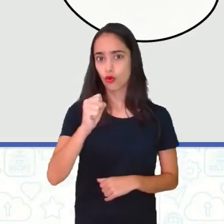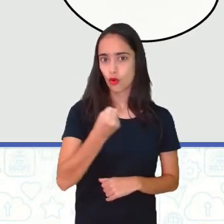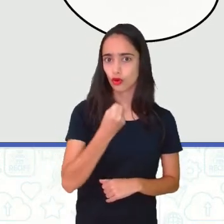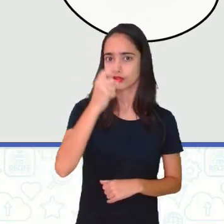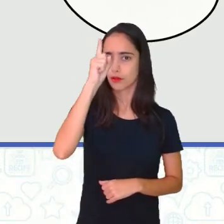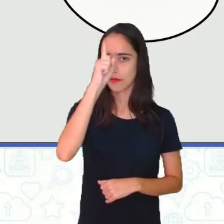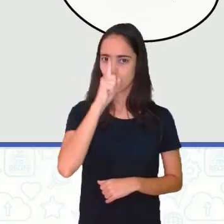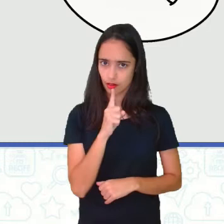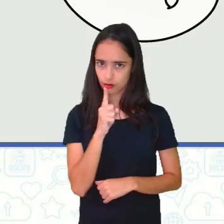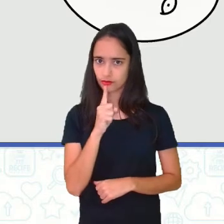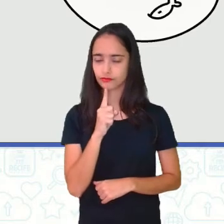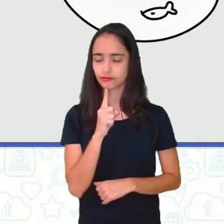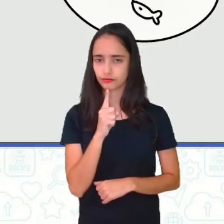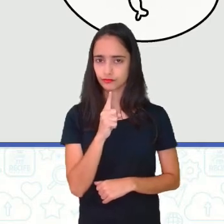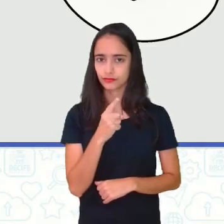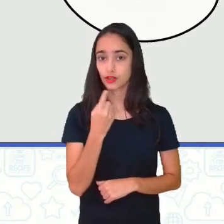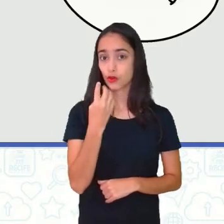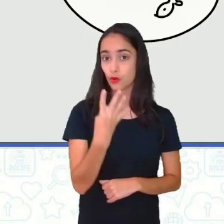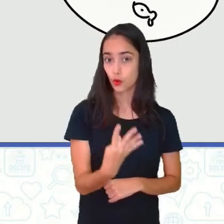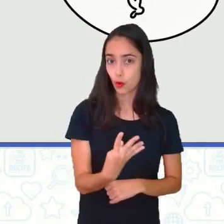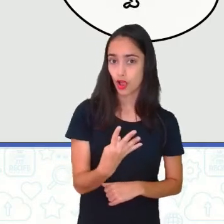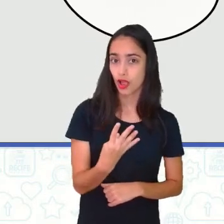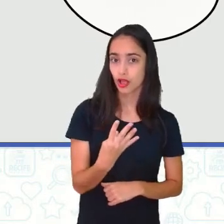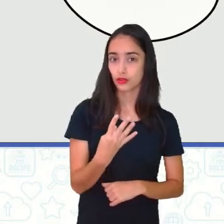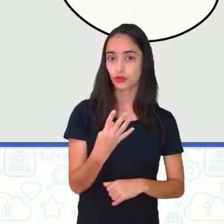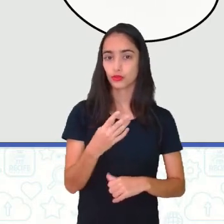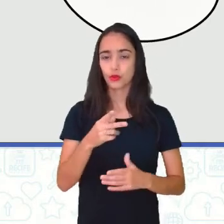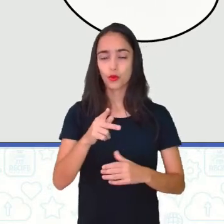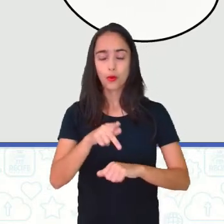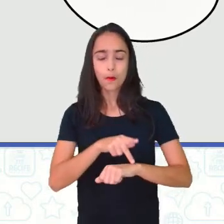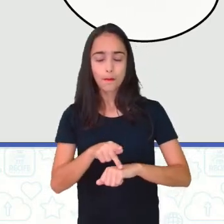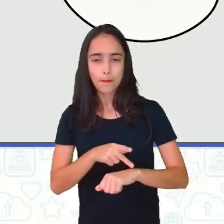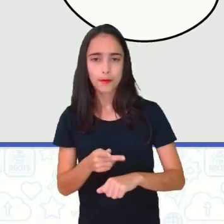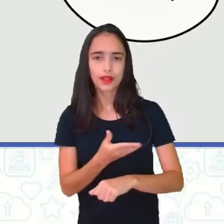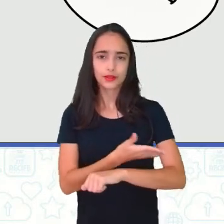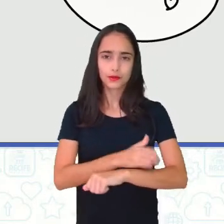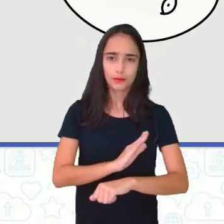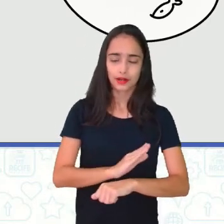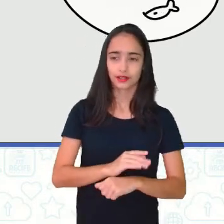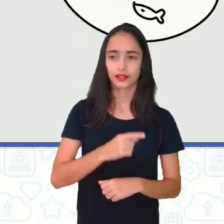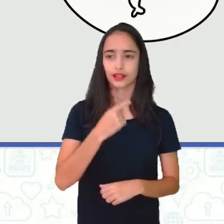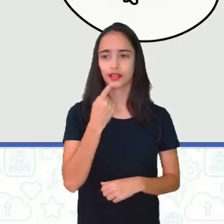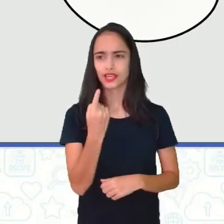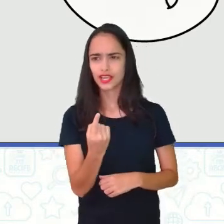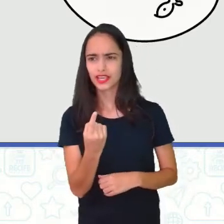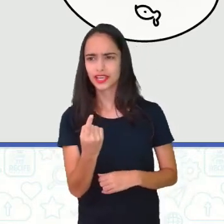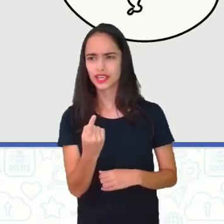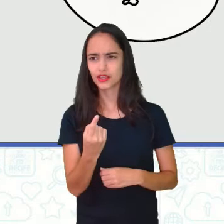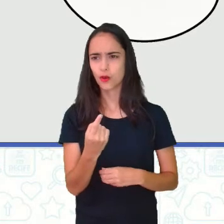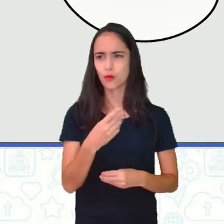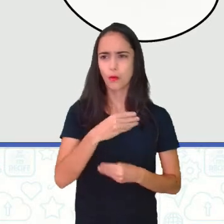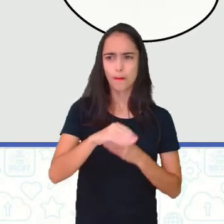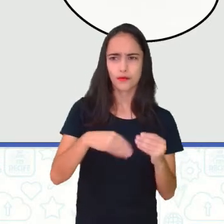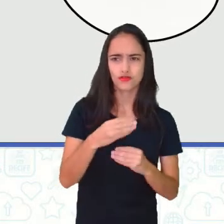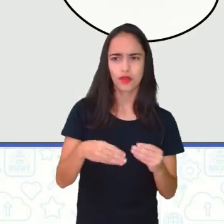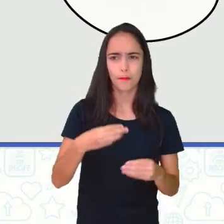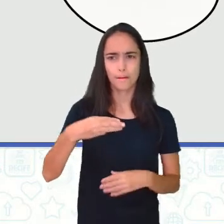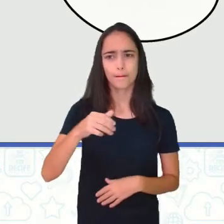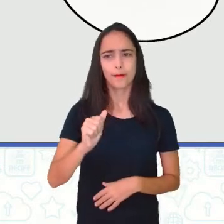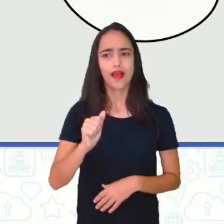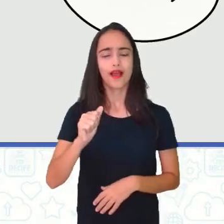8 amarelos, 4 preto e branco e 1 malhado. Talvez, se vocês forem